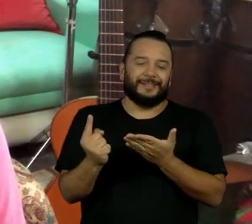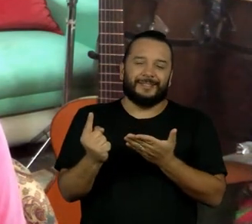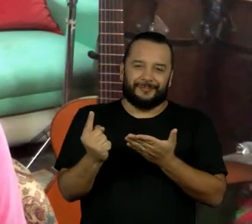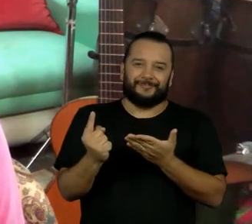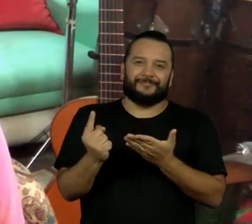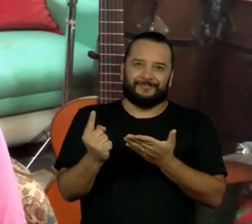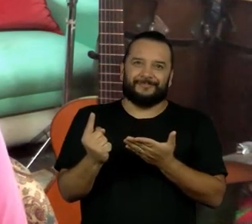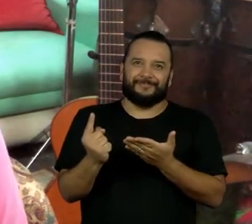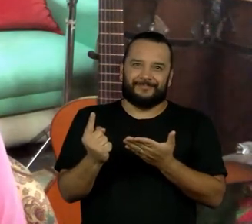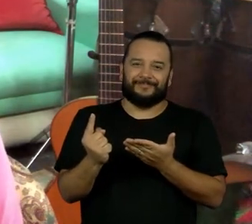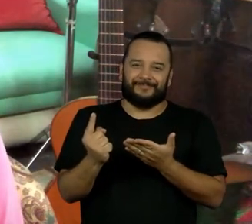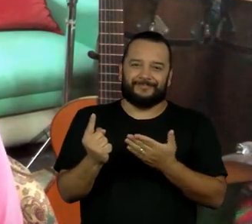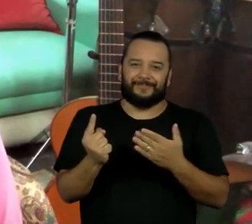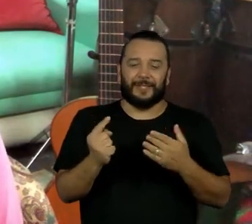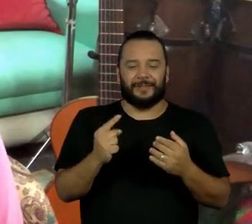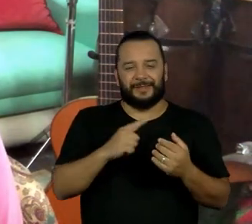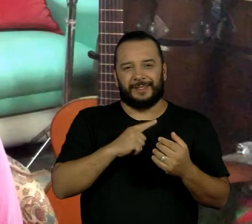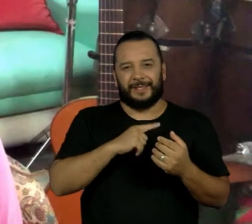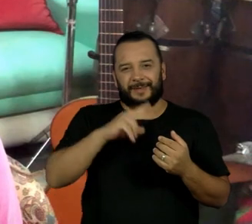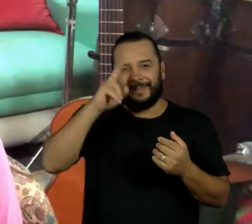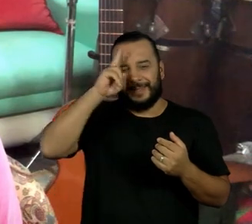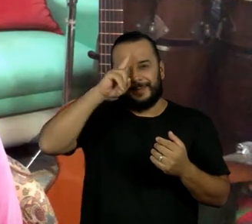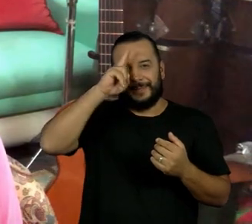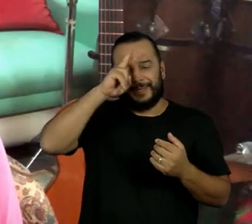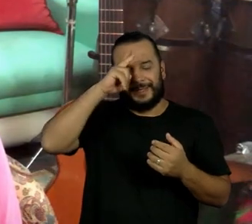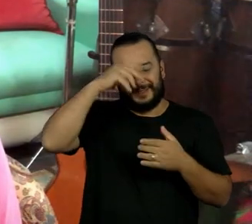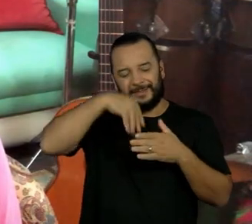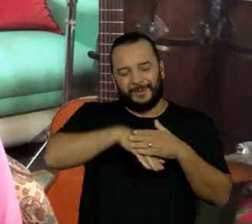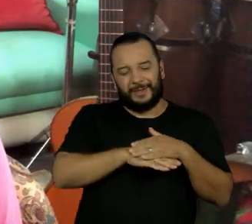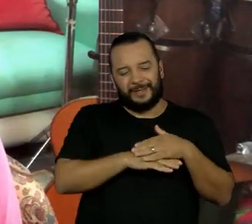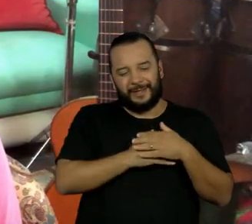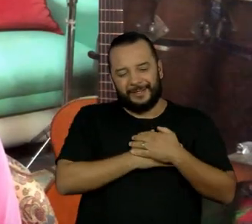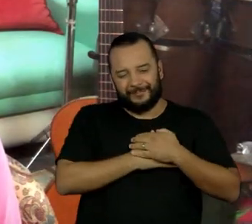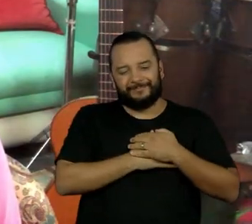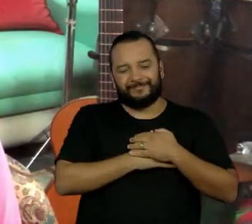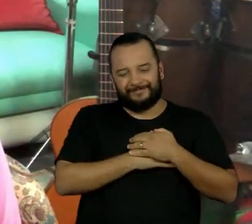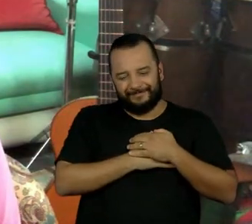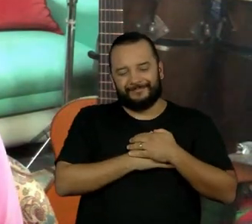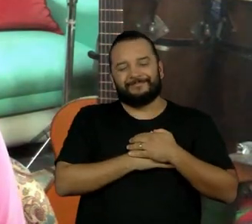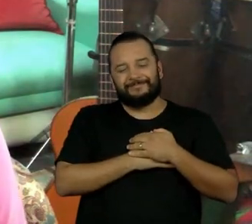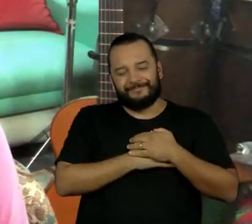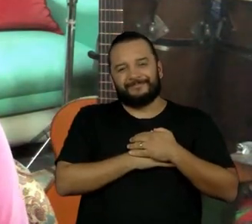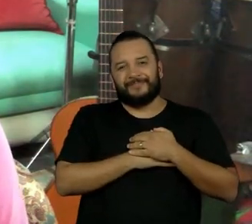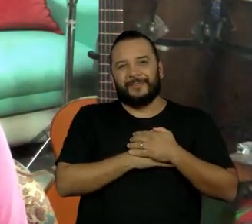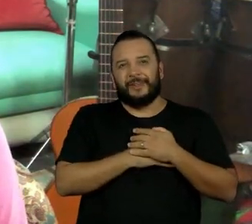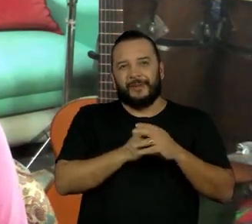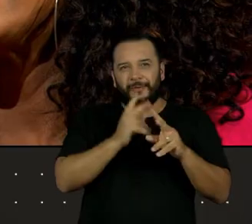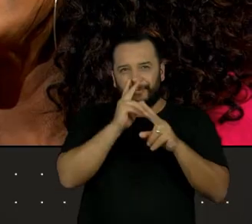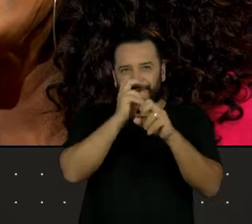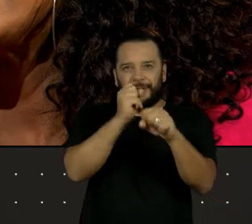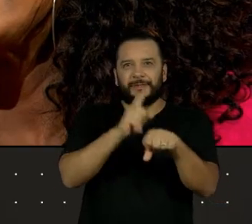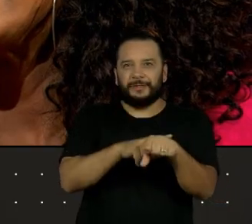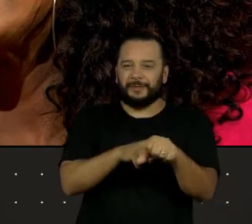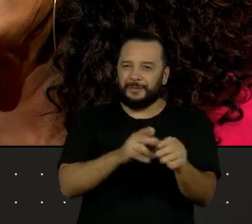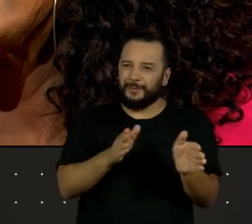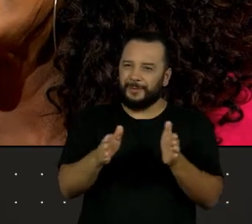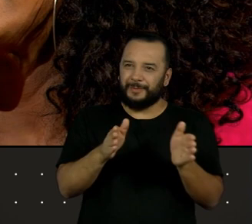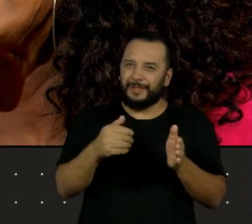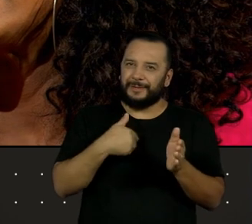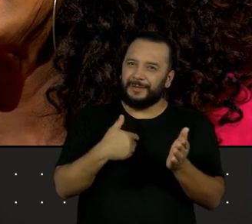eu tenho guardado no meu coração muito forte assim porque foi um momento que eu tava